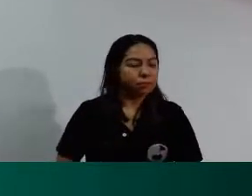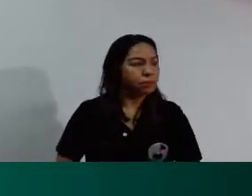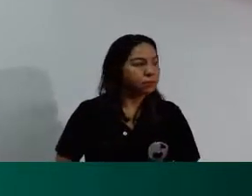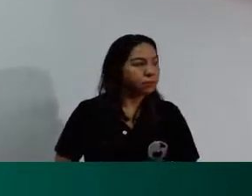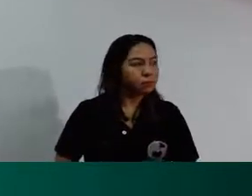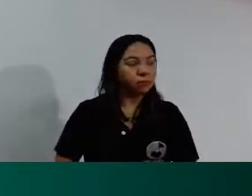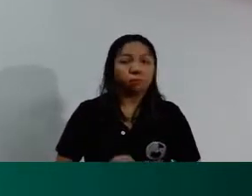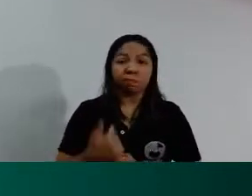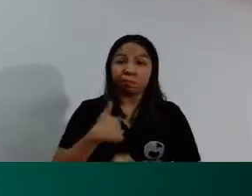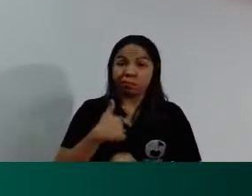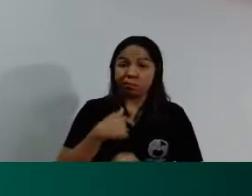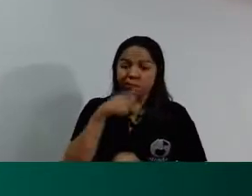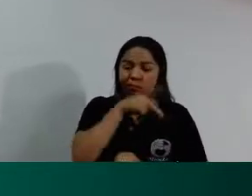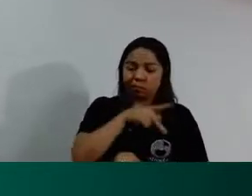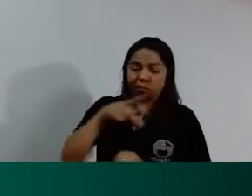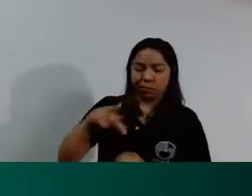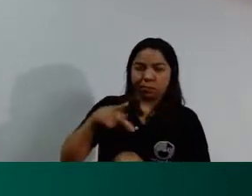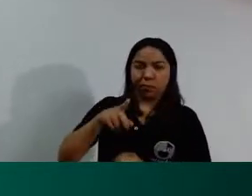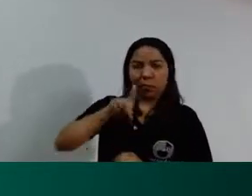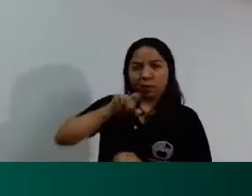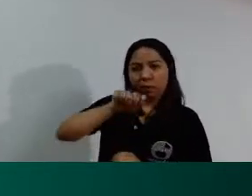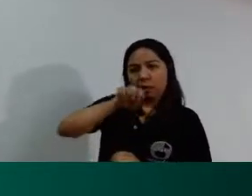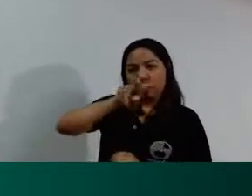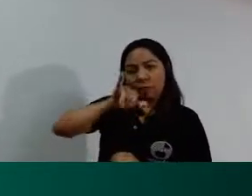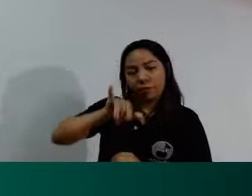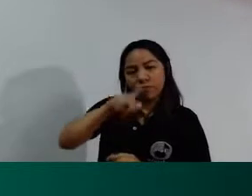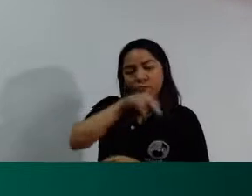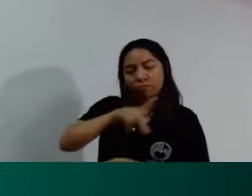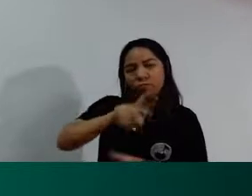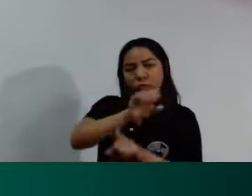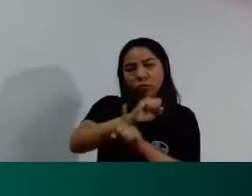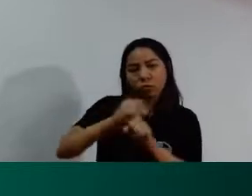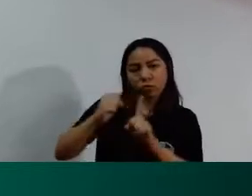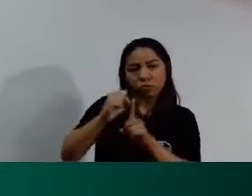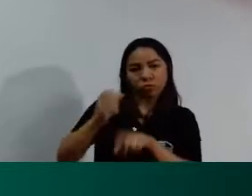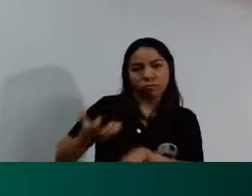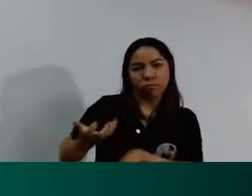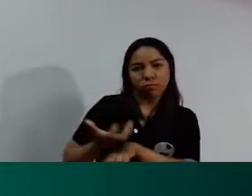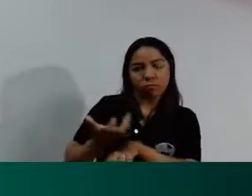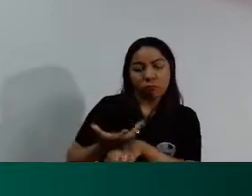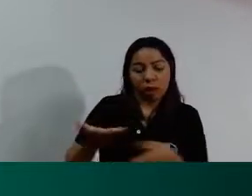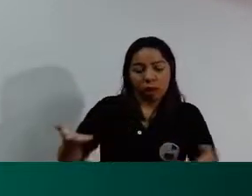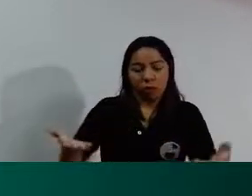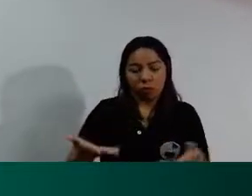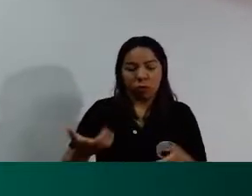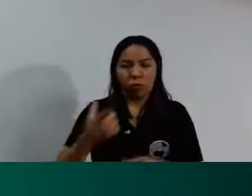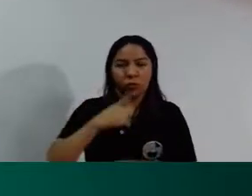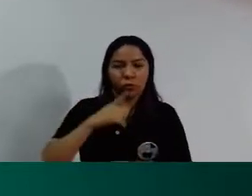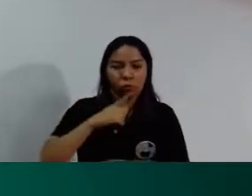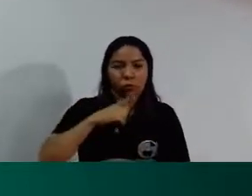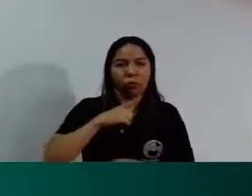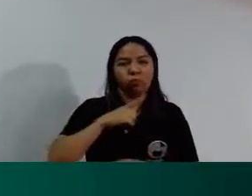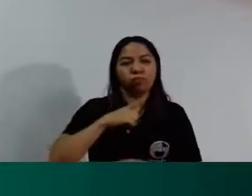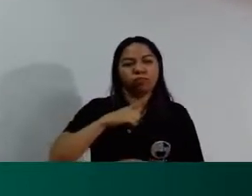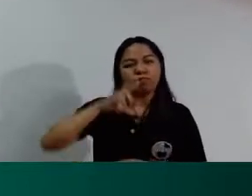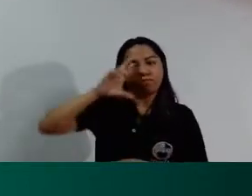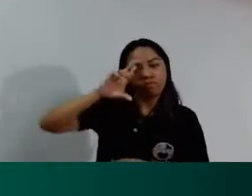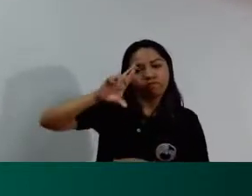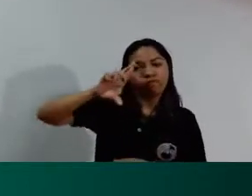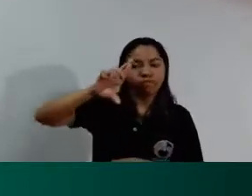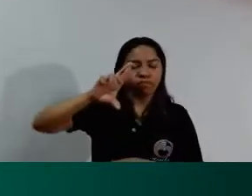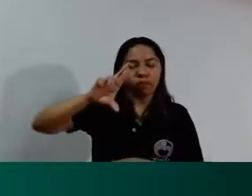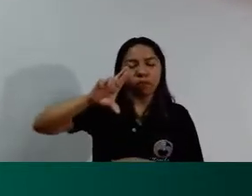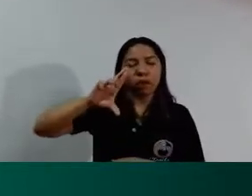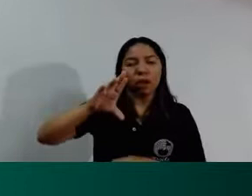eu sou o professor Davi morenos o professor de sociologia atualmente na chefia do Departamento de Educação é